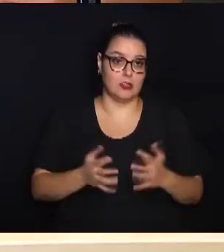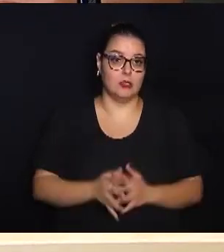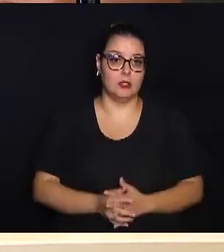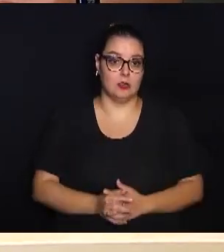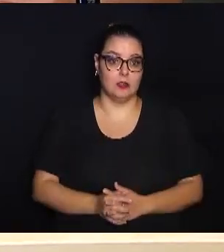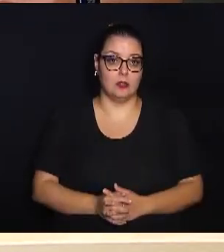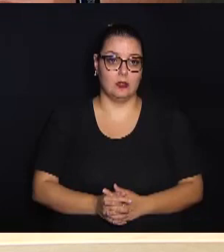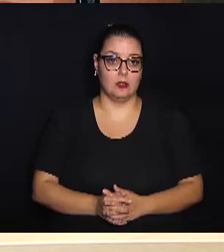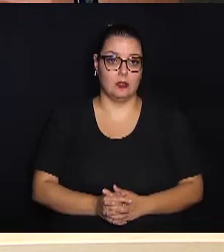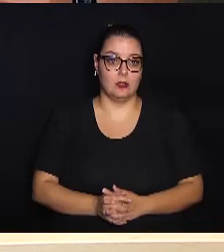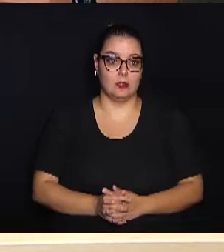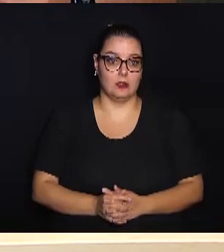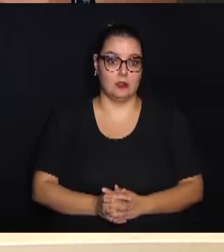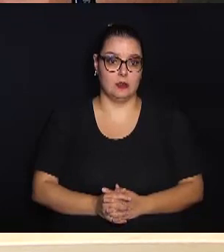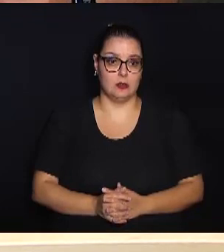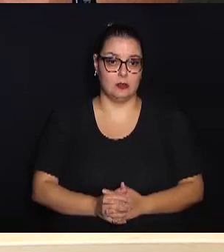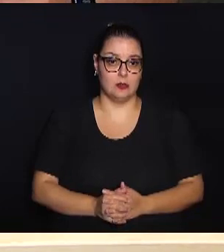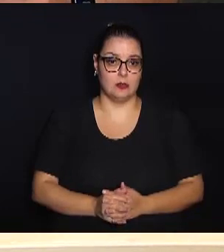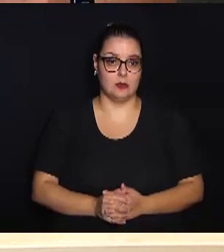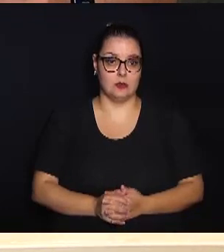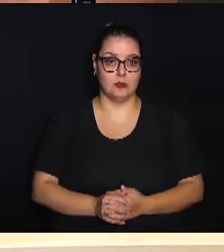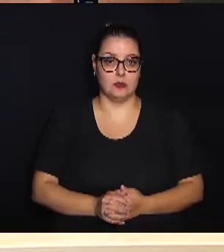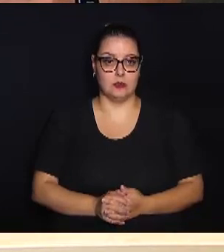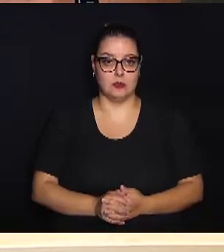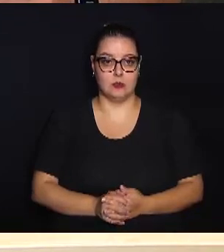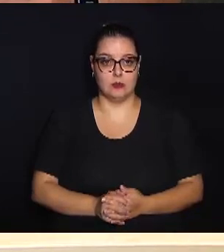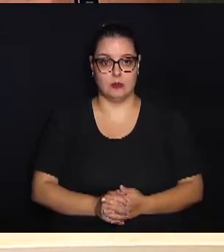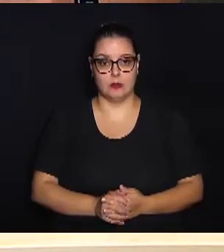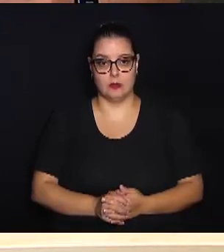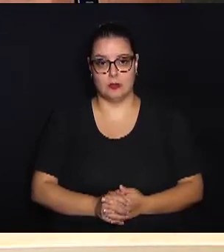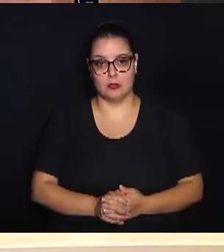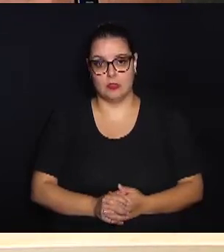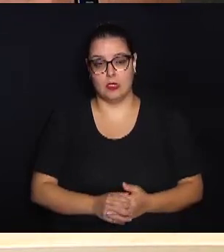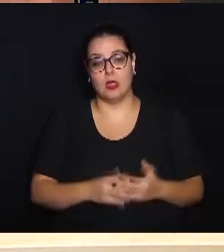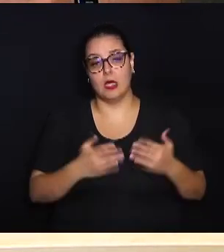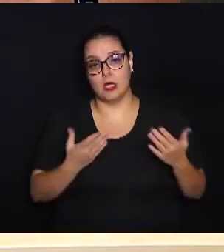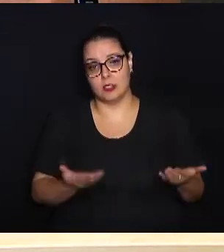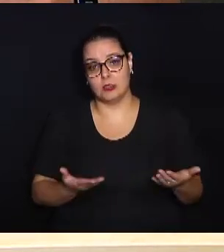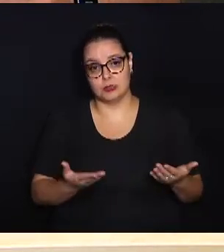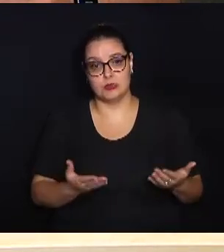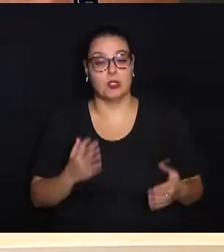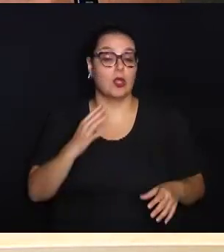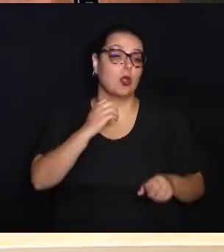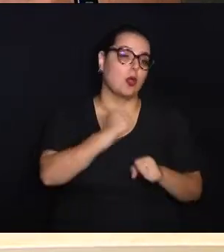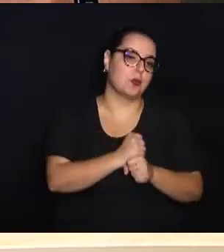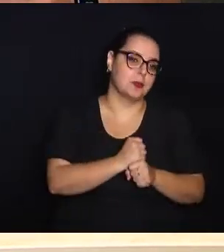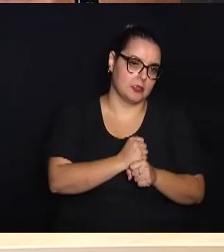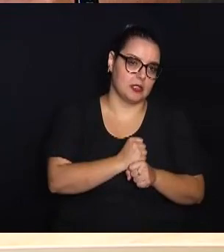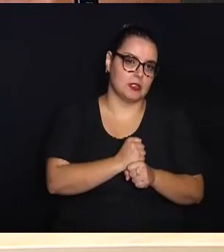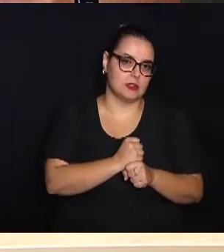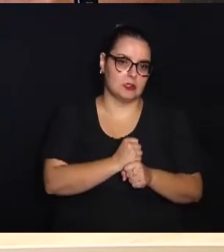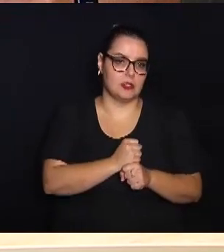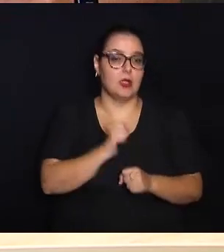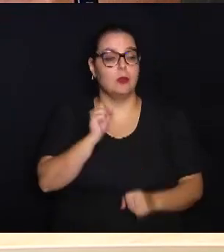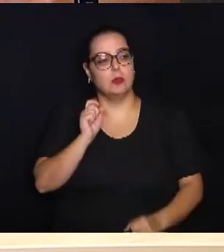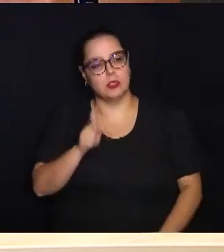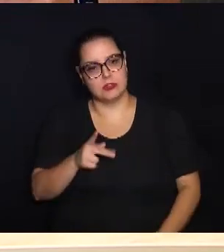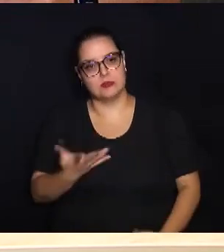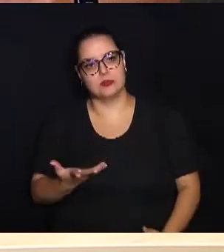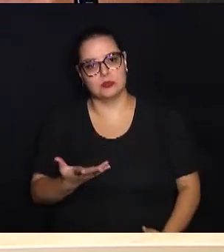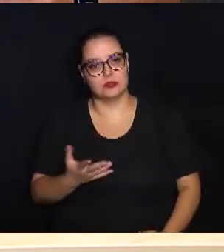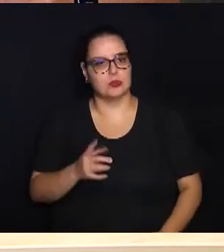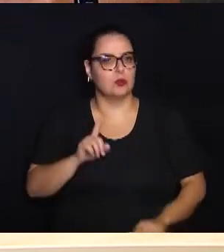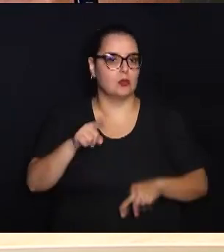caiu brutalmente com o teto, né? E aí ficou a cargo de você complementar a